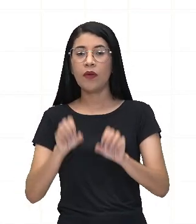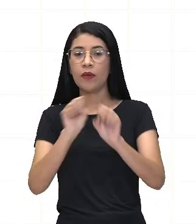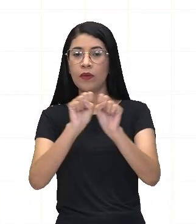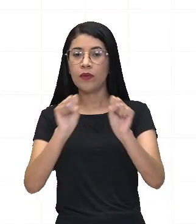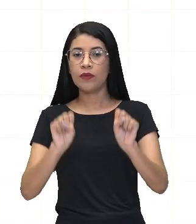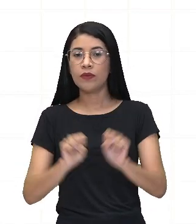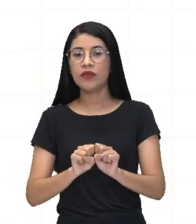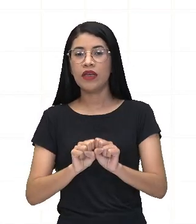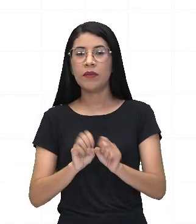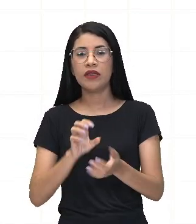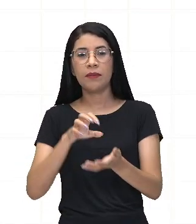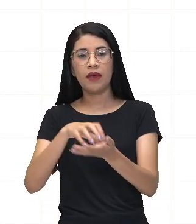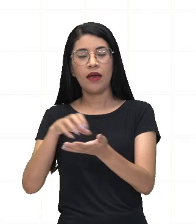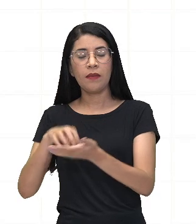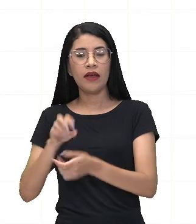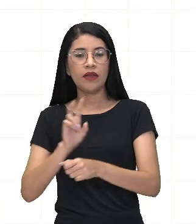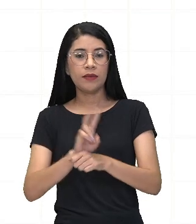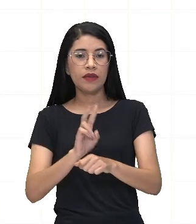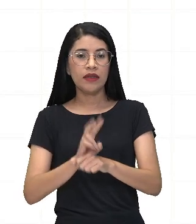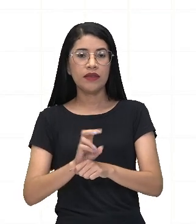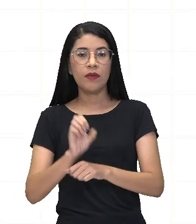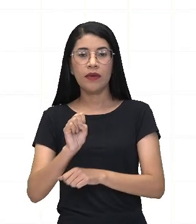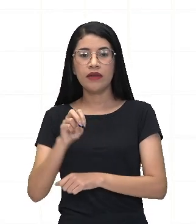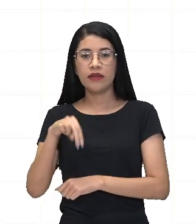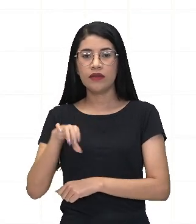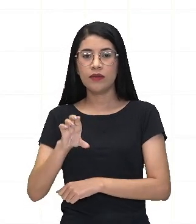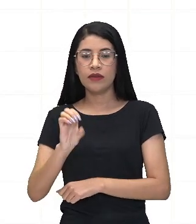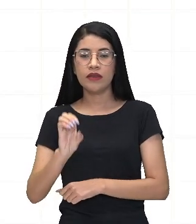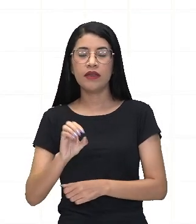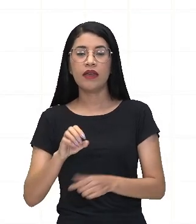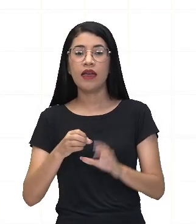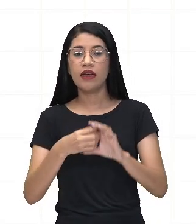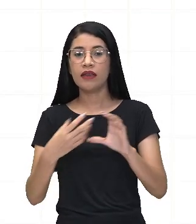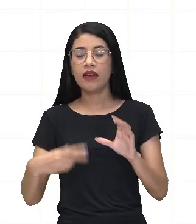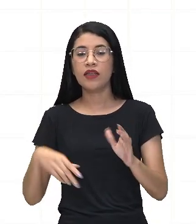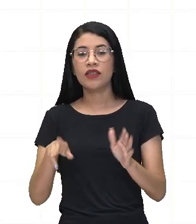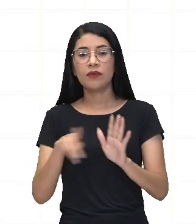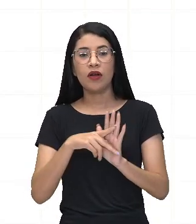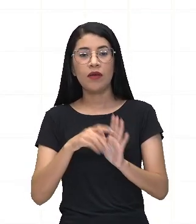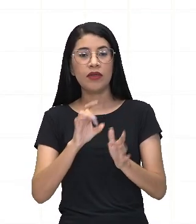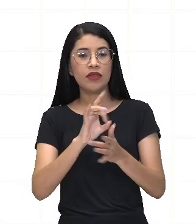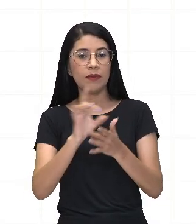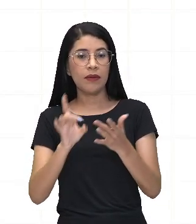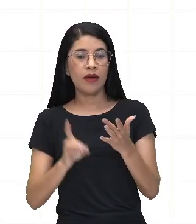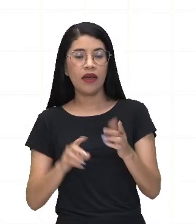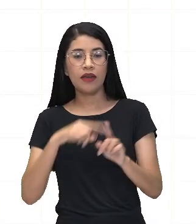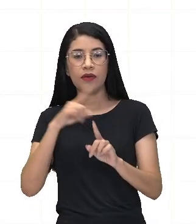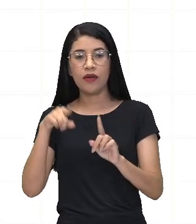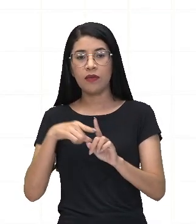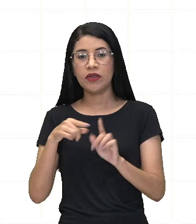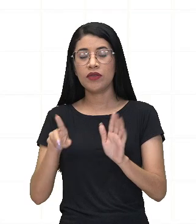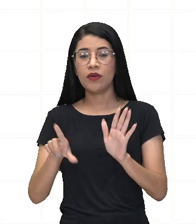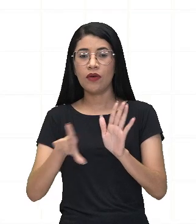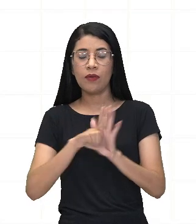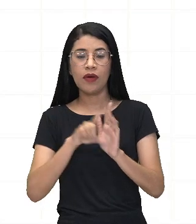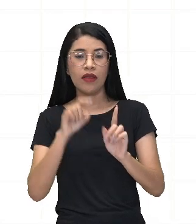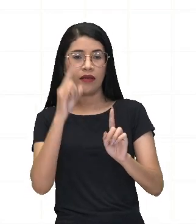Nacional de Unidades de Conservação, característica das unidades e objetivos, conforme a